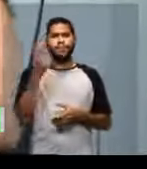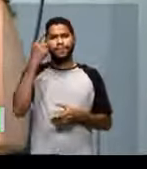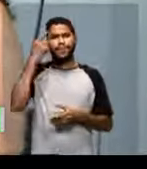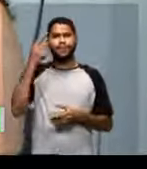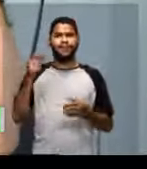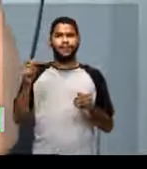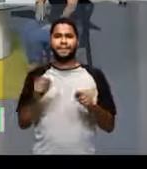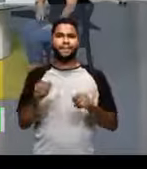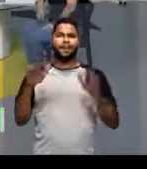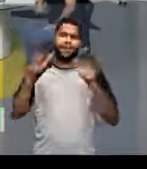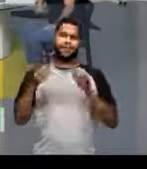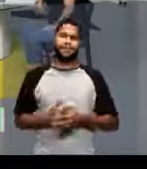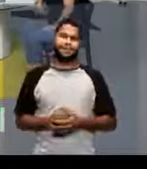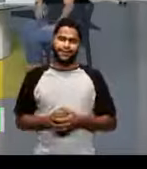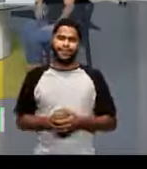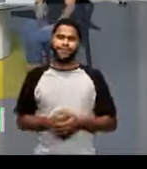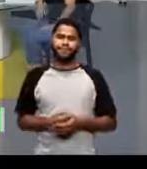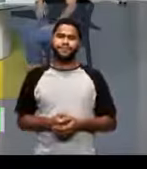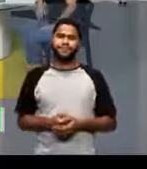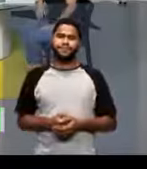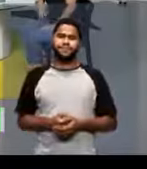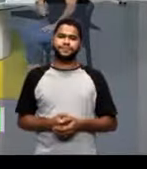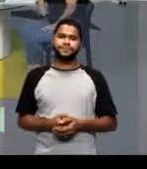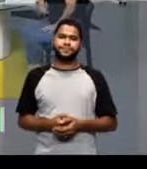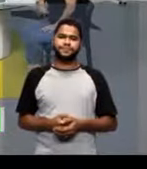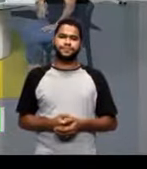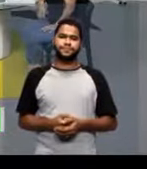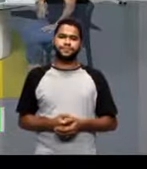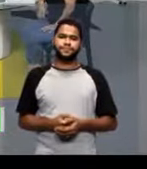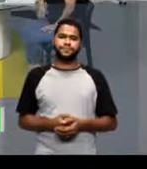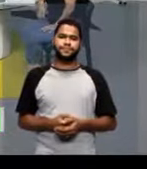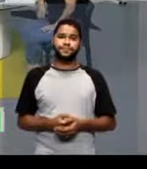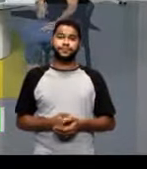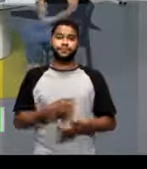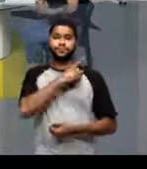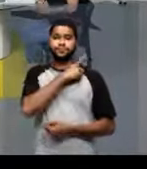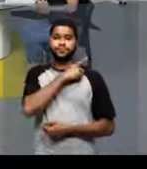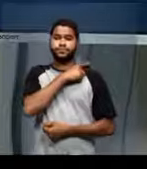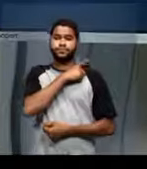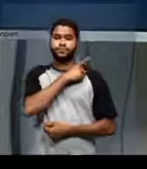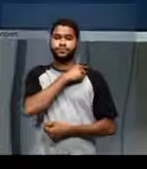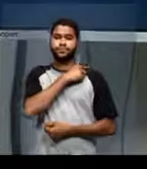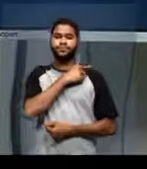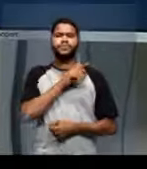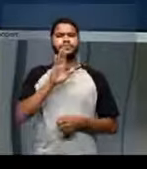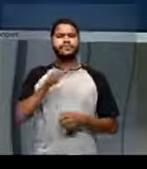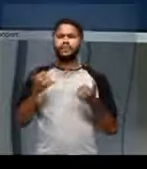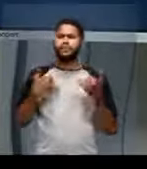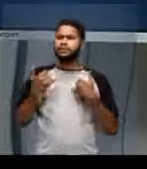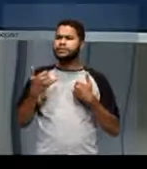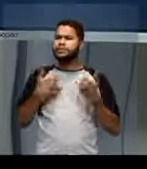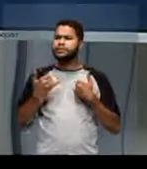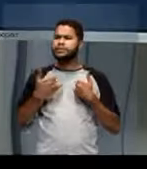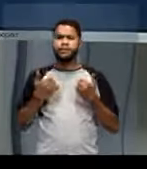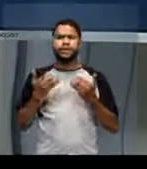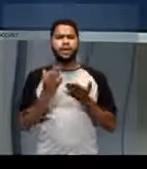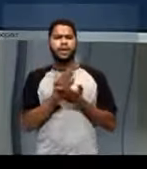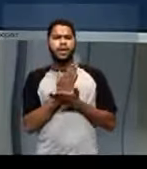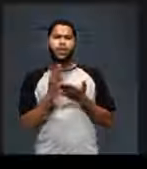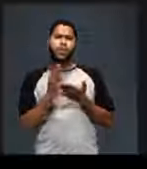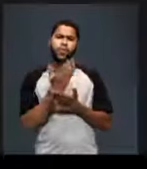verdade. Isso mesmo. Vamos lá. 1º ano. Já ouvi falar que em certos